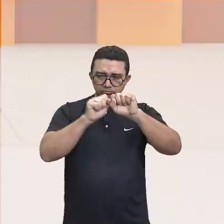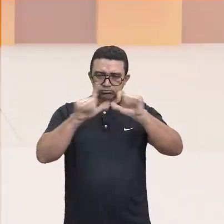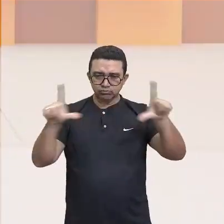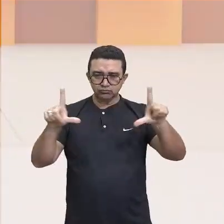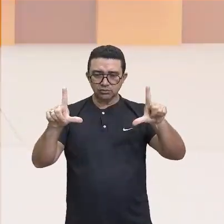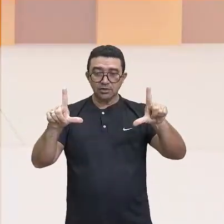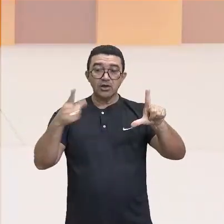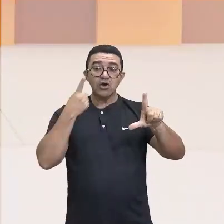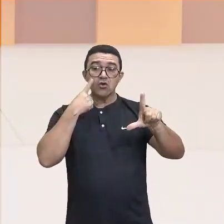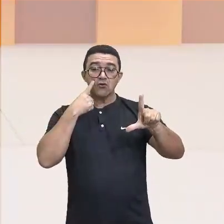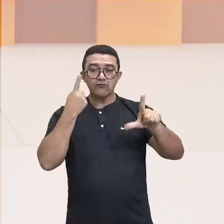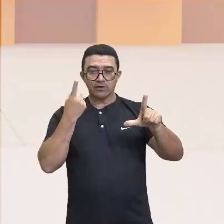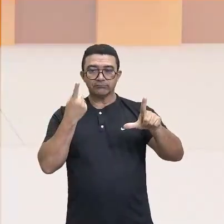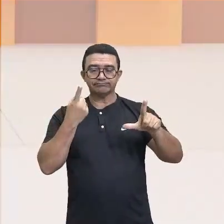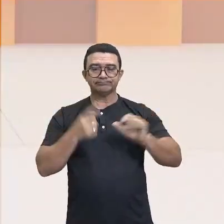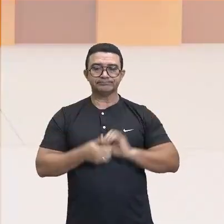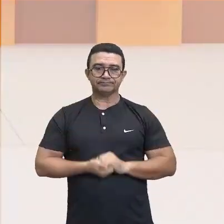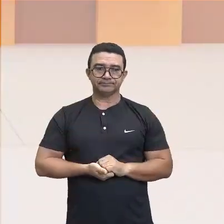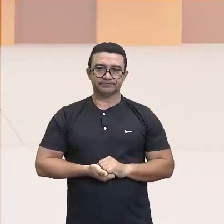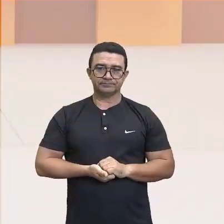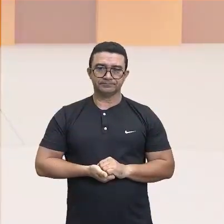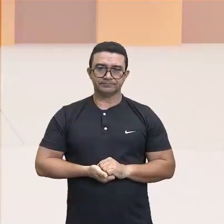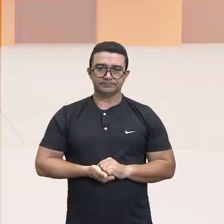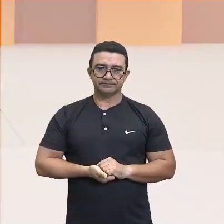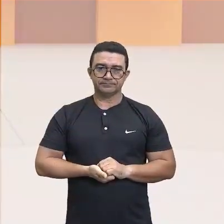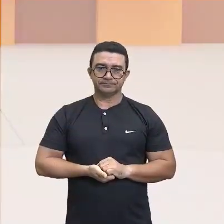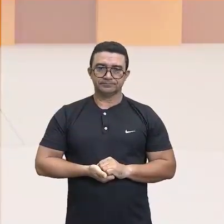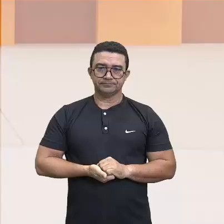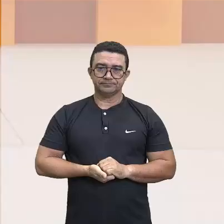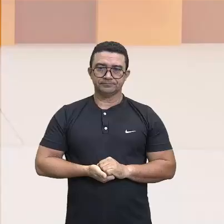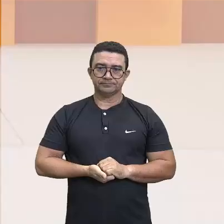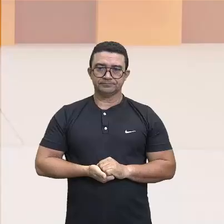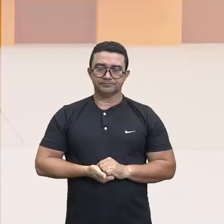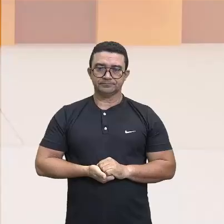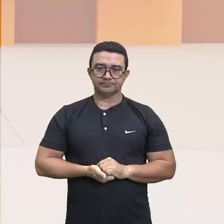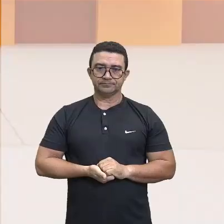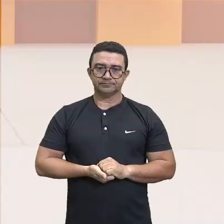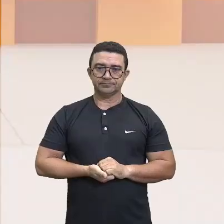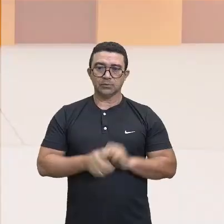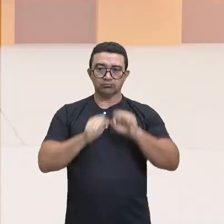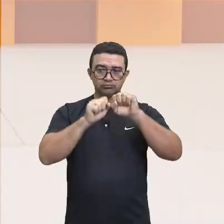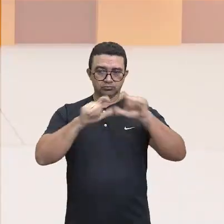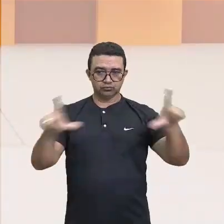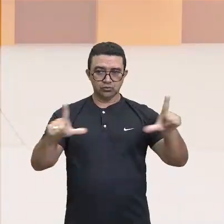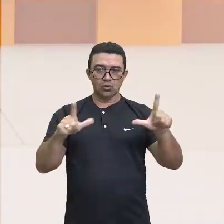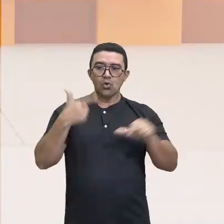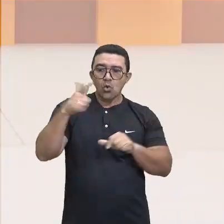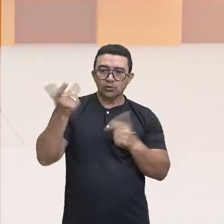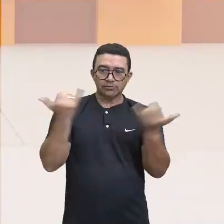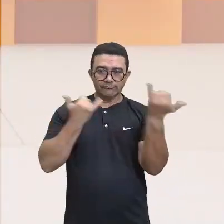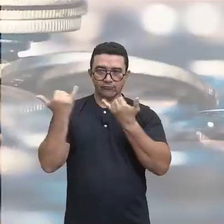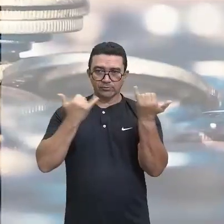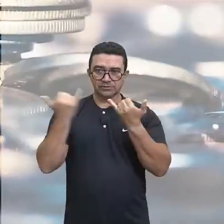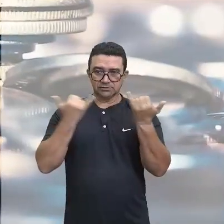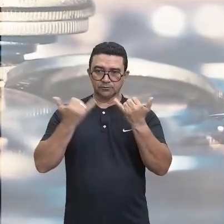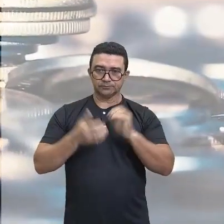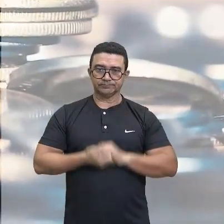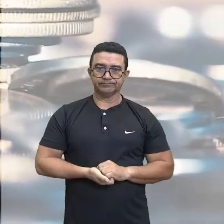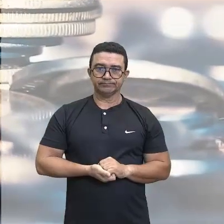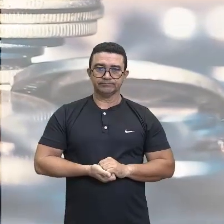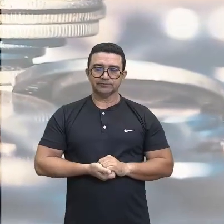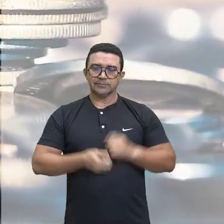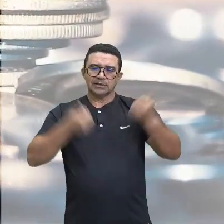para verificar agora, né? Vamos dar uma olhadinha? Verificando agora ali, próximas informações.